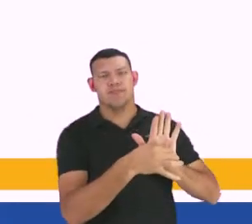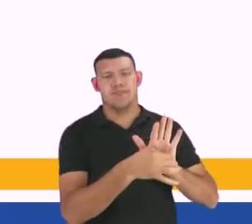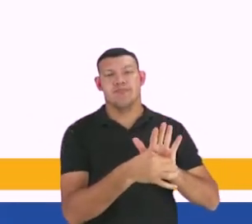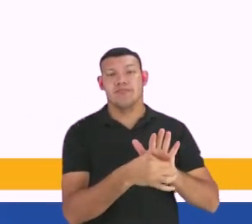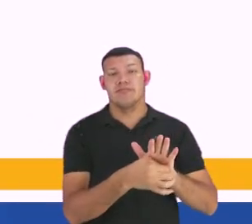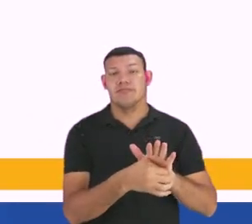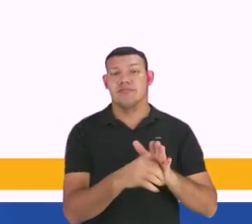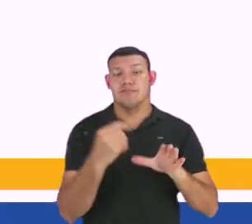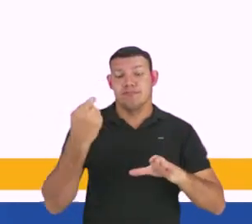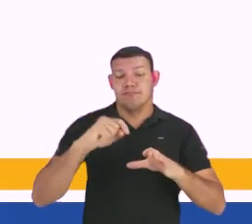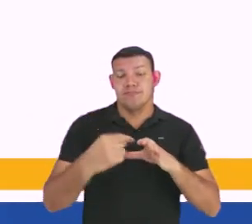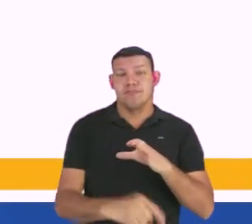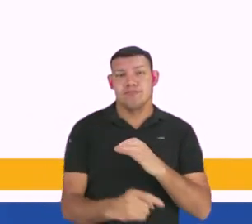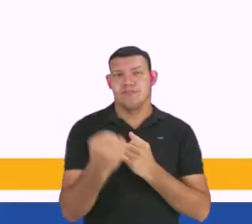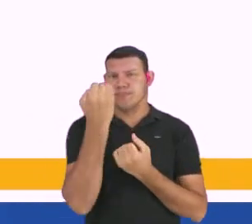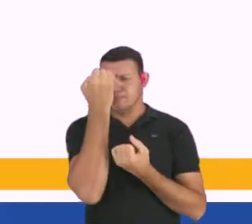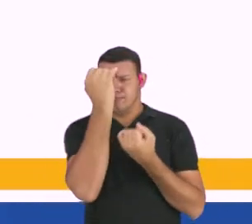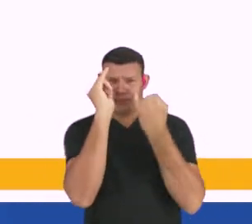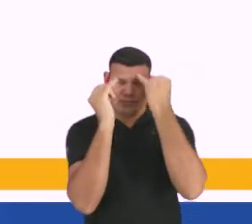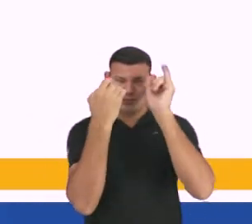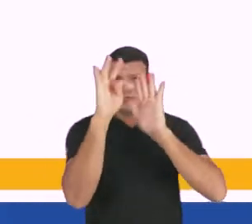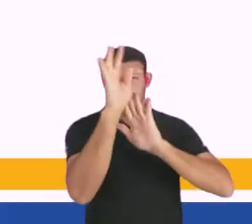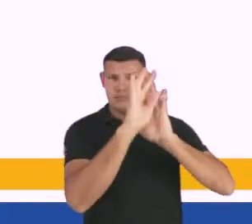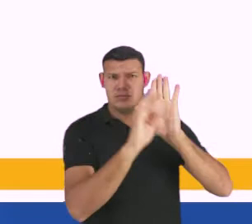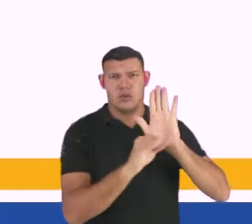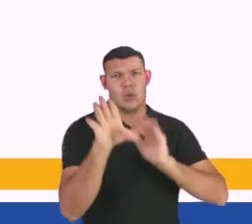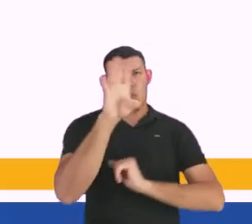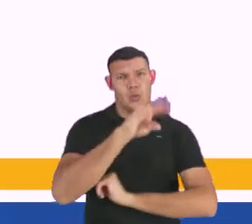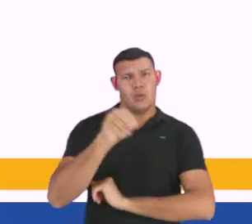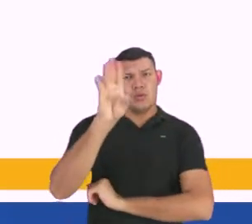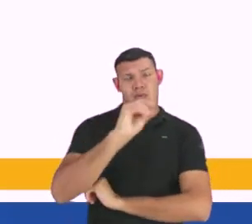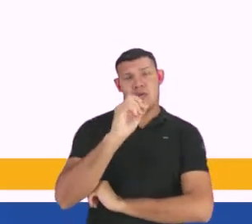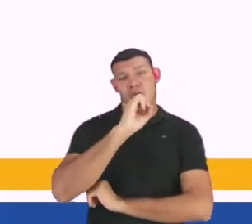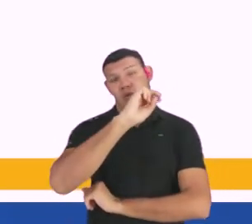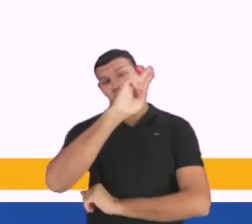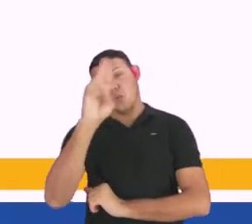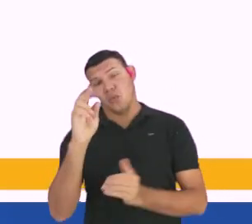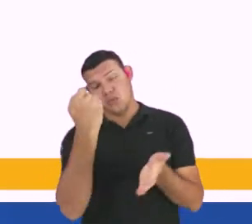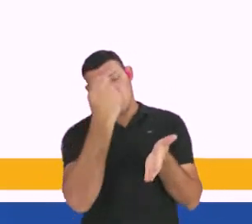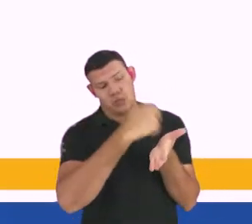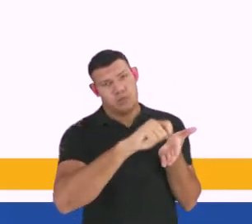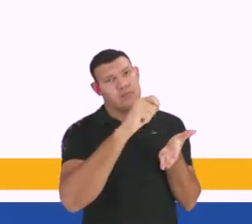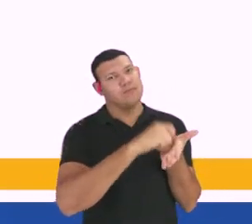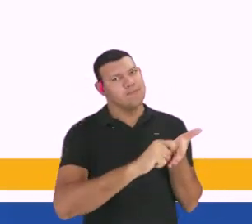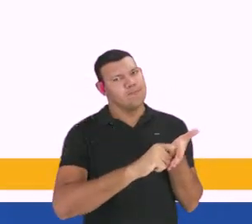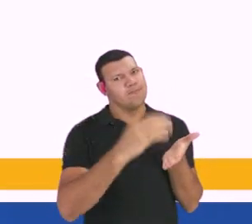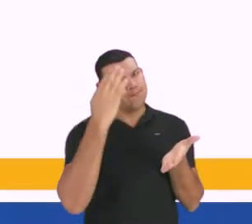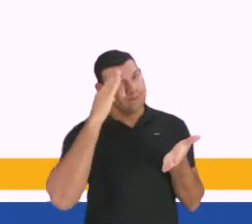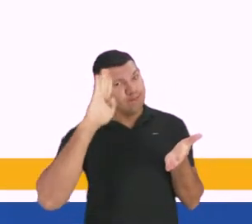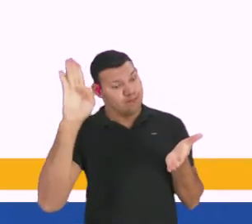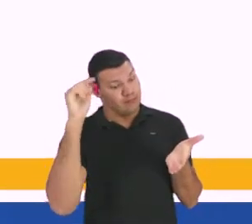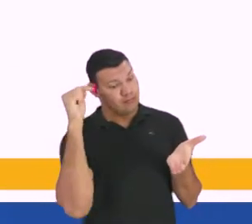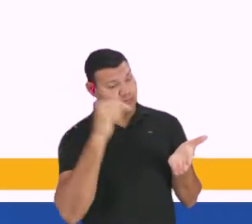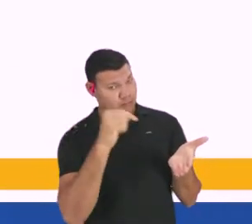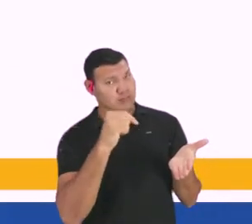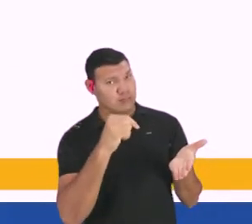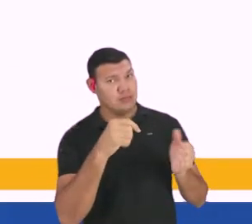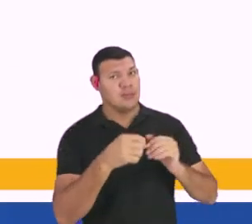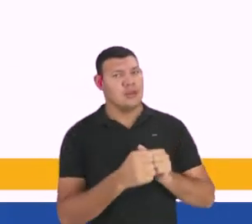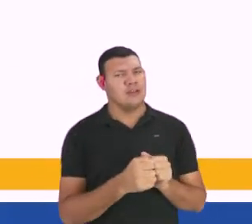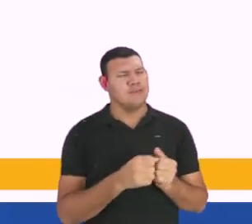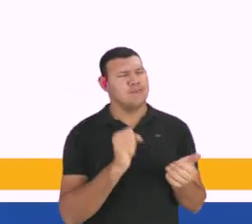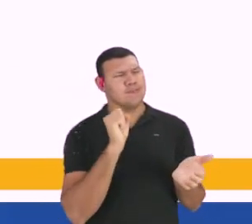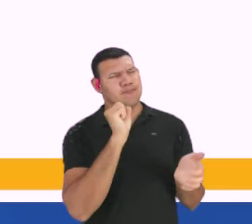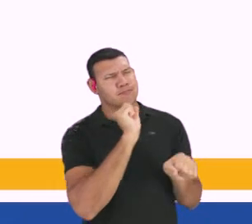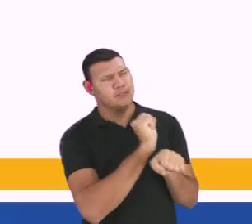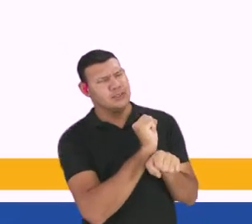fundamentar a minha ideia num texto, ou quando eu falo, ou quando eu escrevo. Principalmente quando eu escrevo, que é onde eu